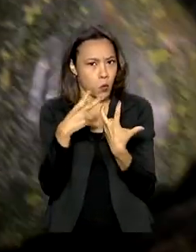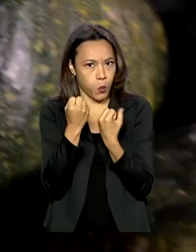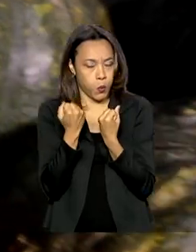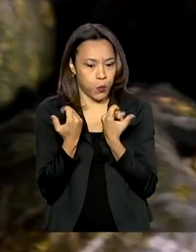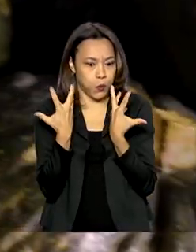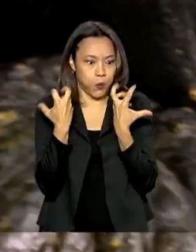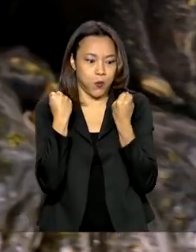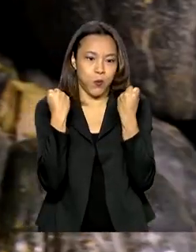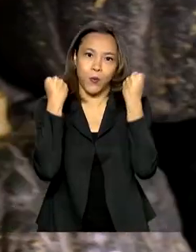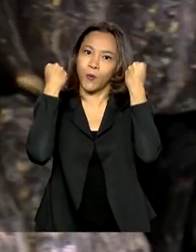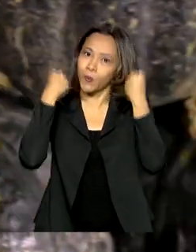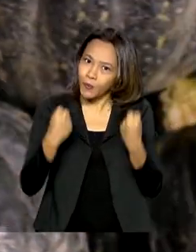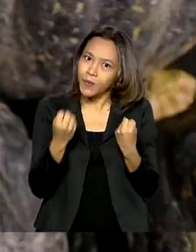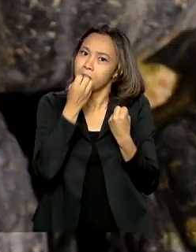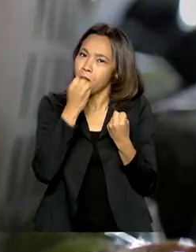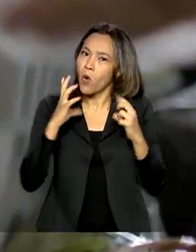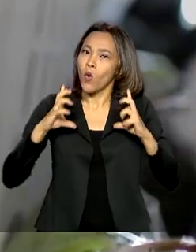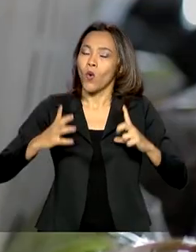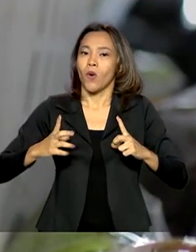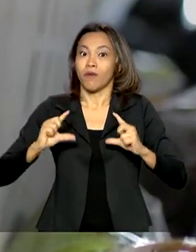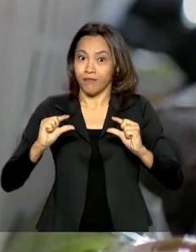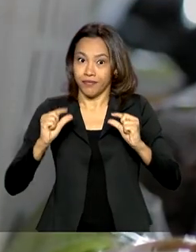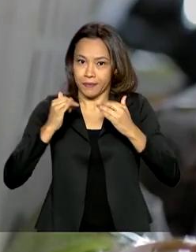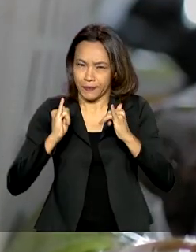dá energia e é pouco calórica.